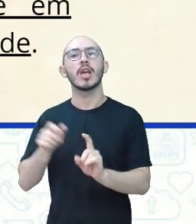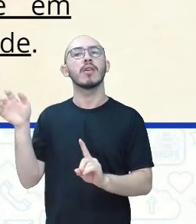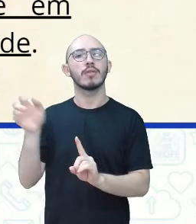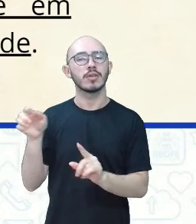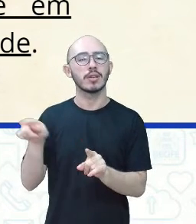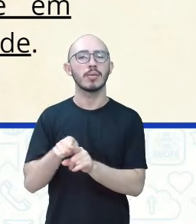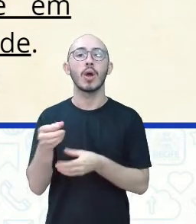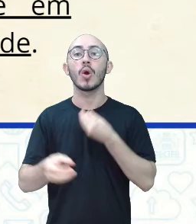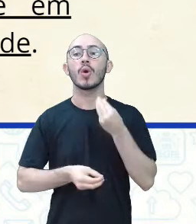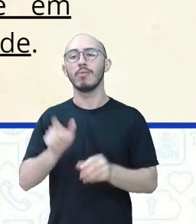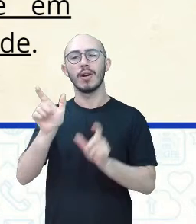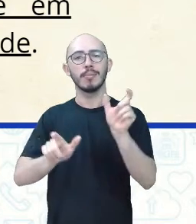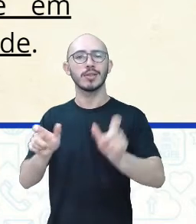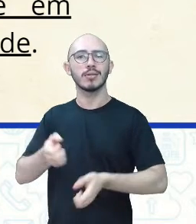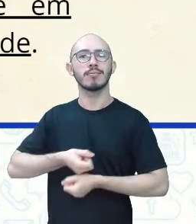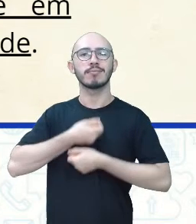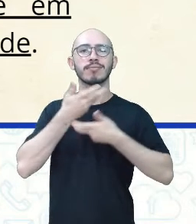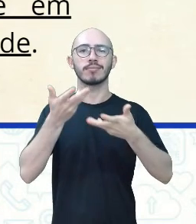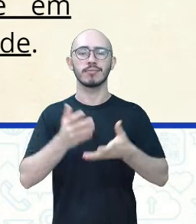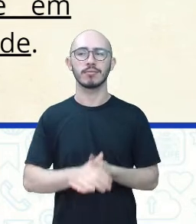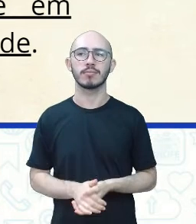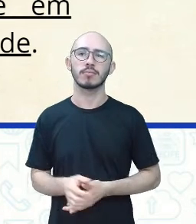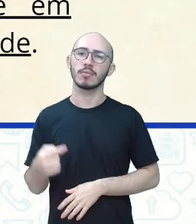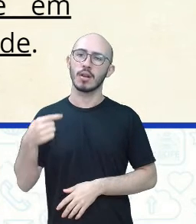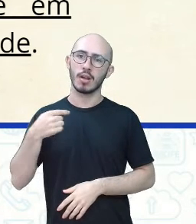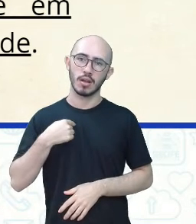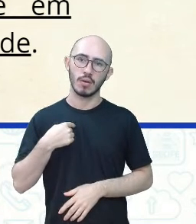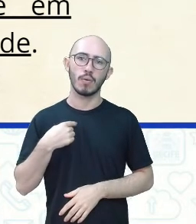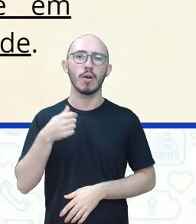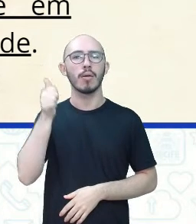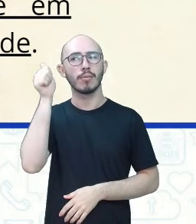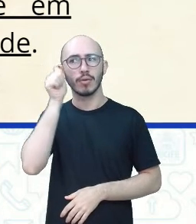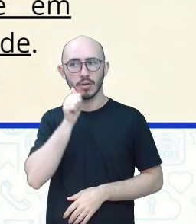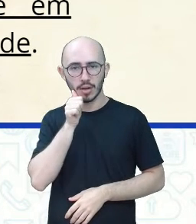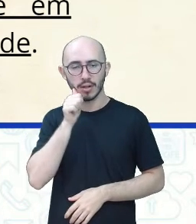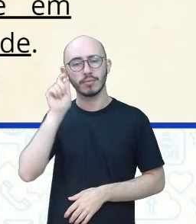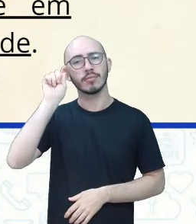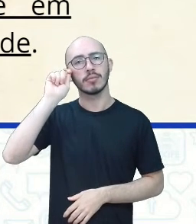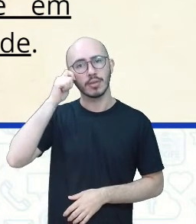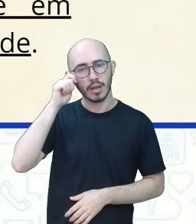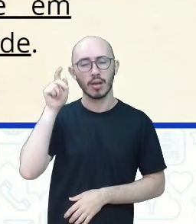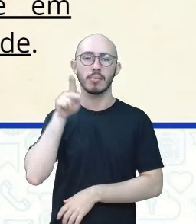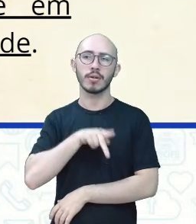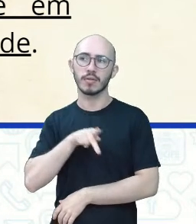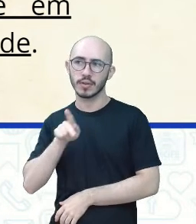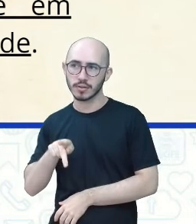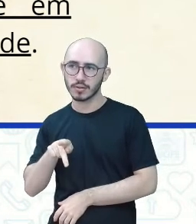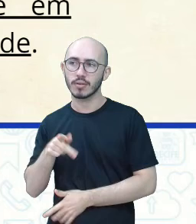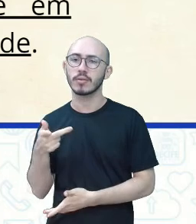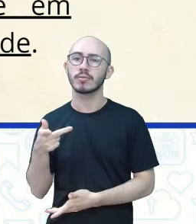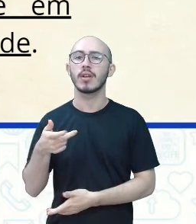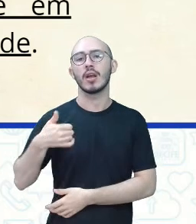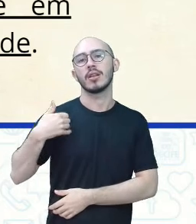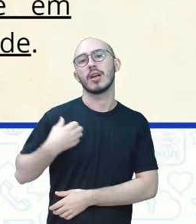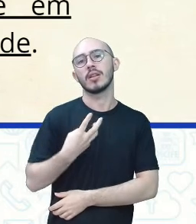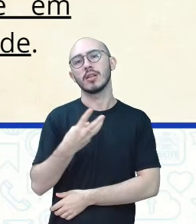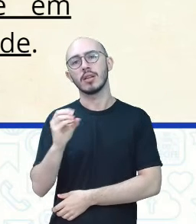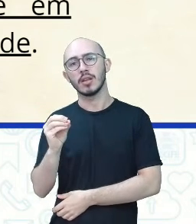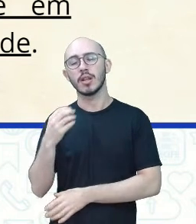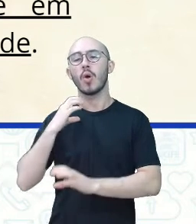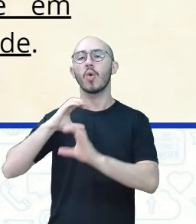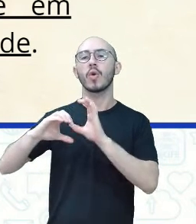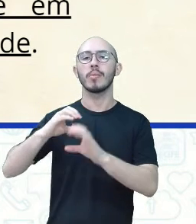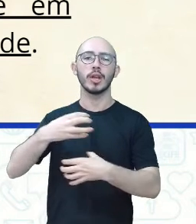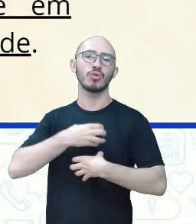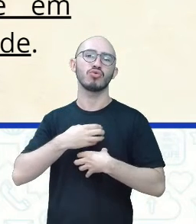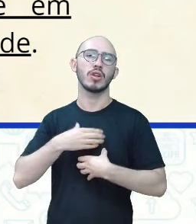falante se manifesta. Então, uma mulher negra, professora de 30 anos, me comunico de um